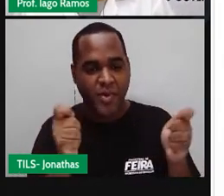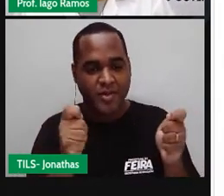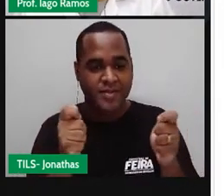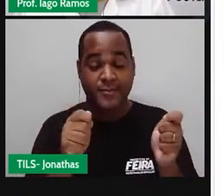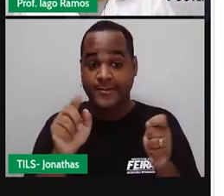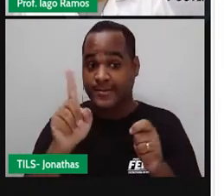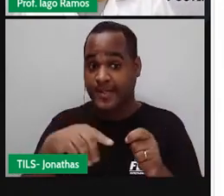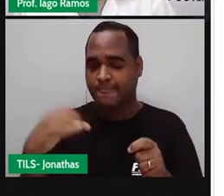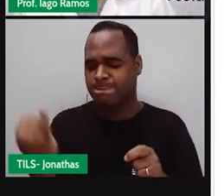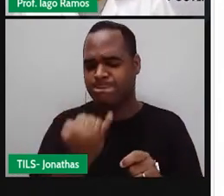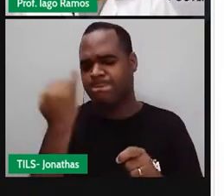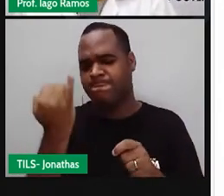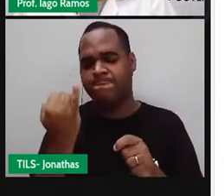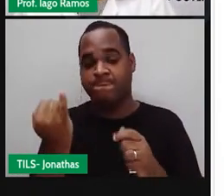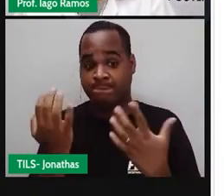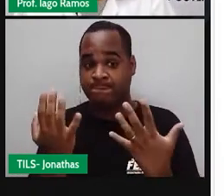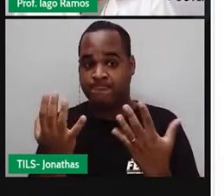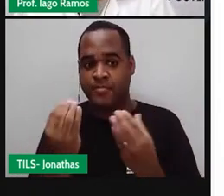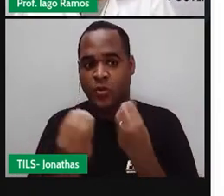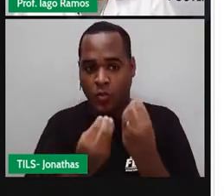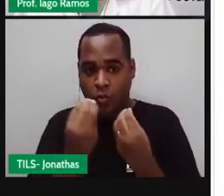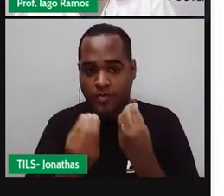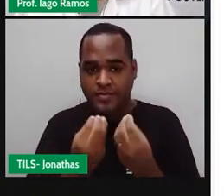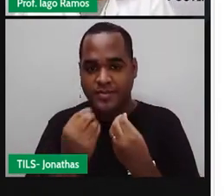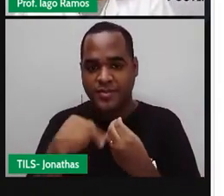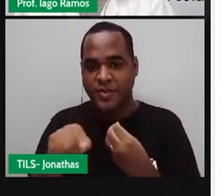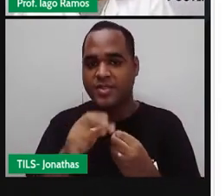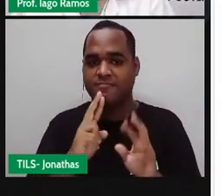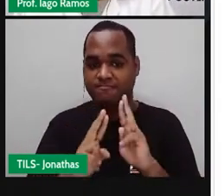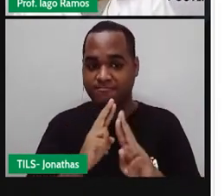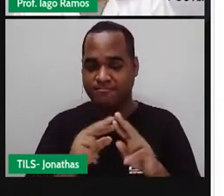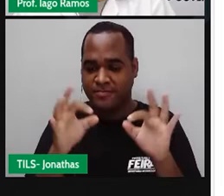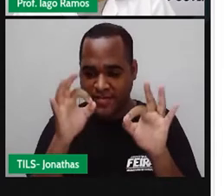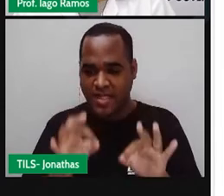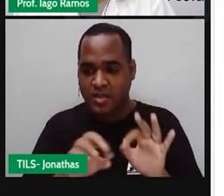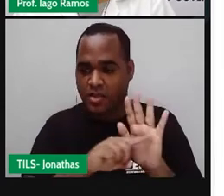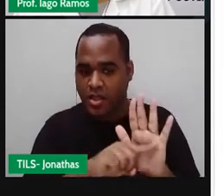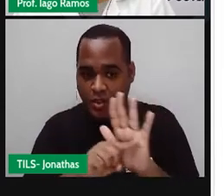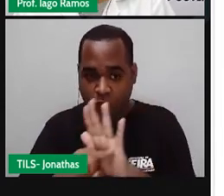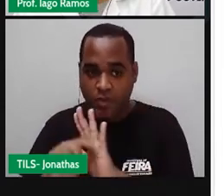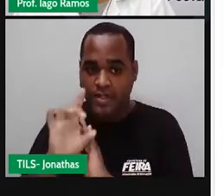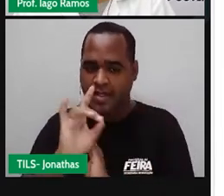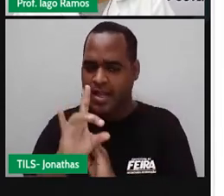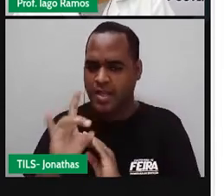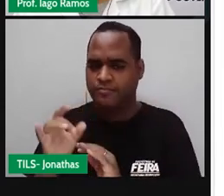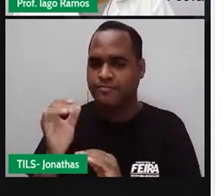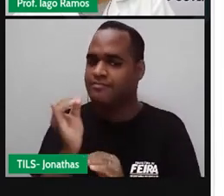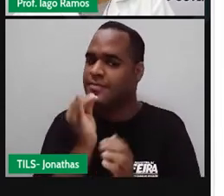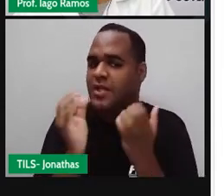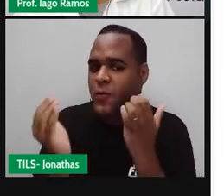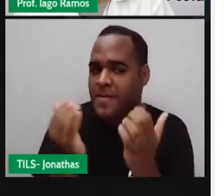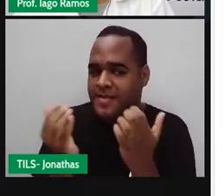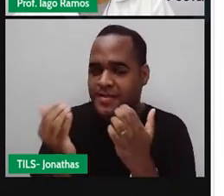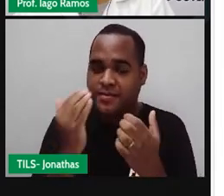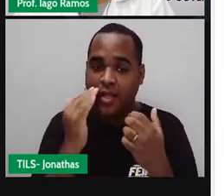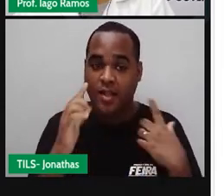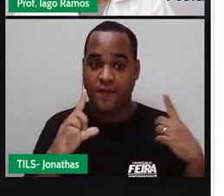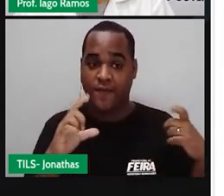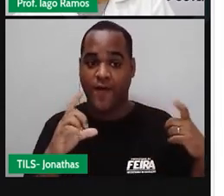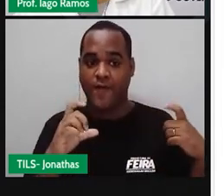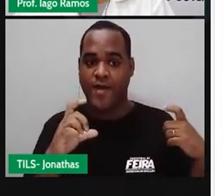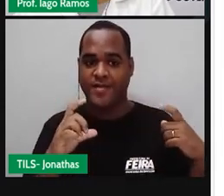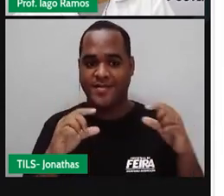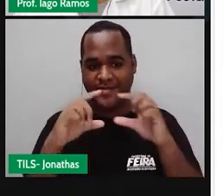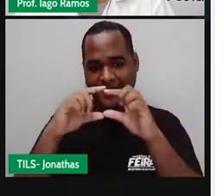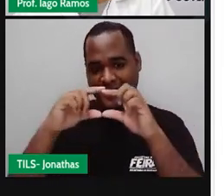e aí a gente vai tentar dizer qual é a fração para aquela cada situação tão nessa primeira ilustração nessa figura asinha que eu tô